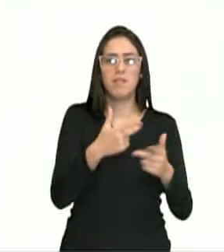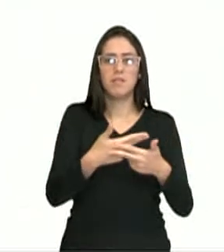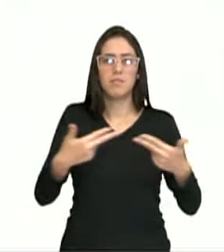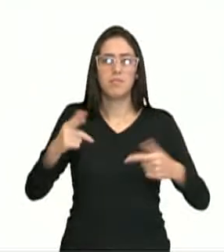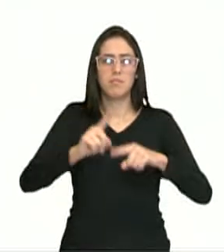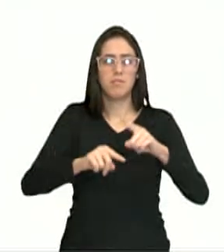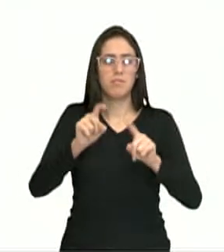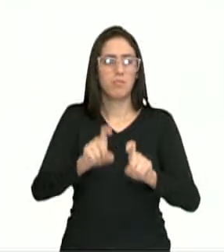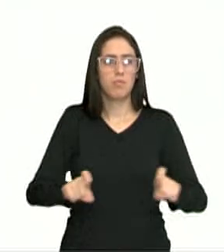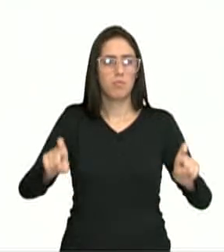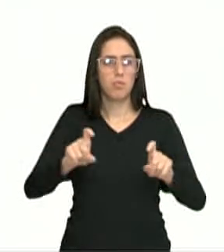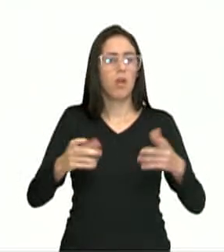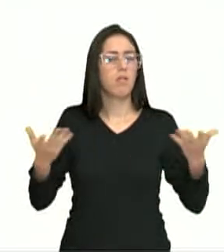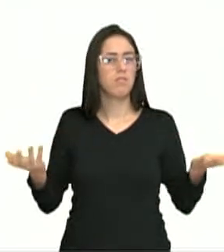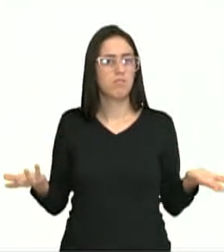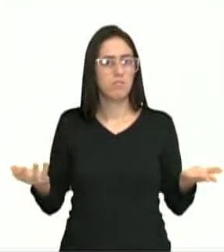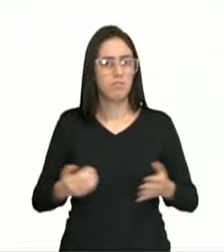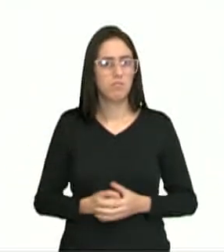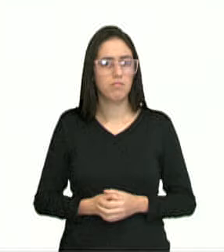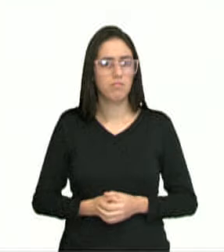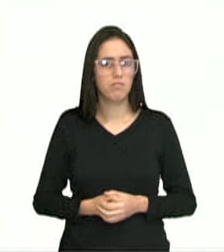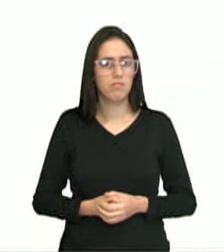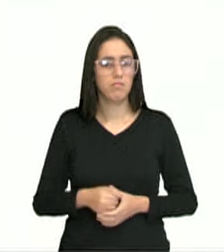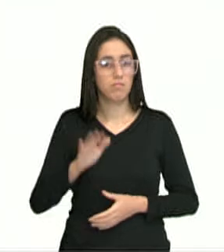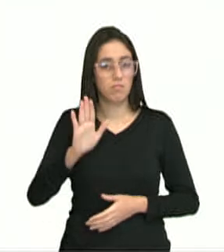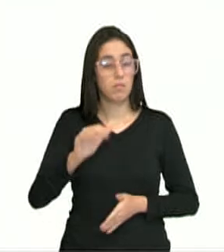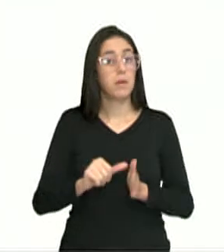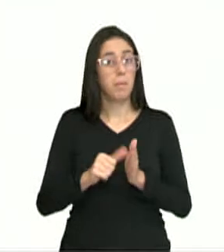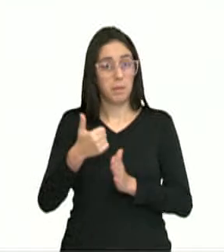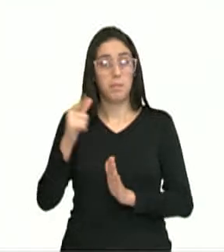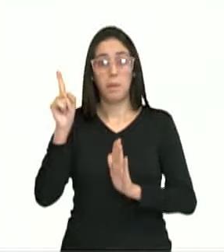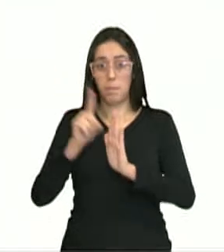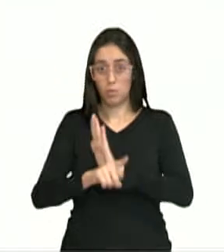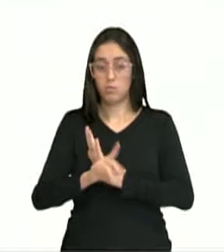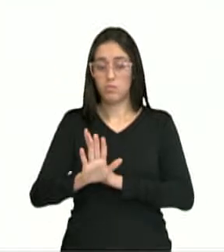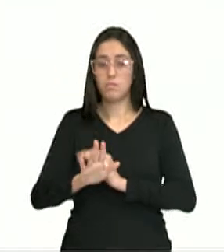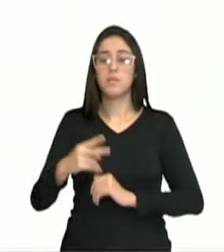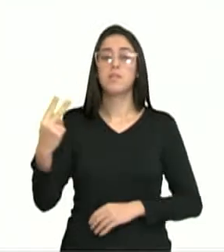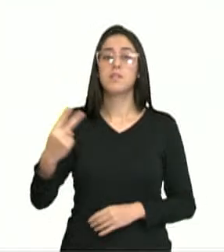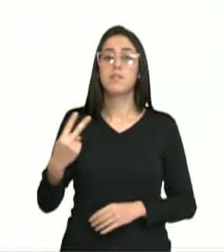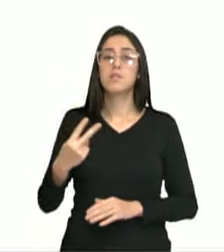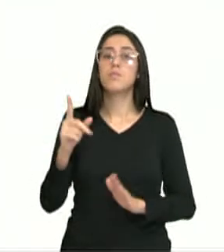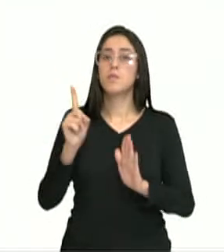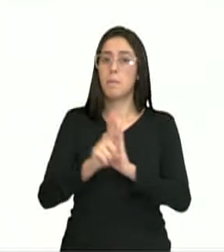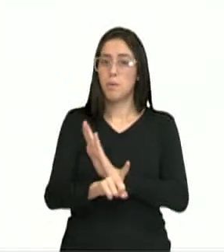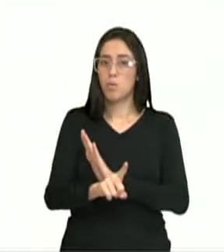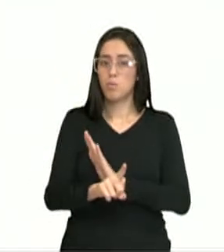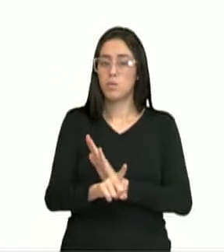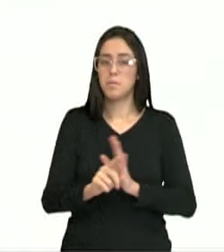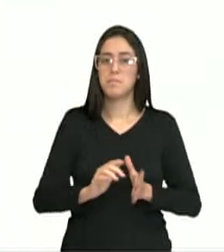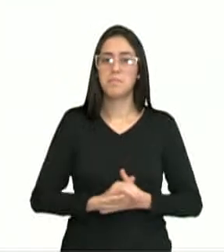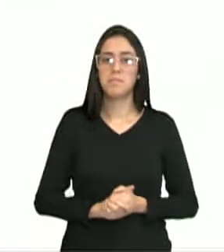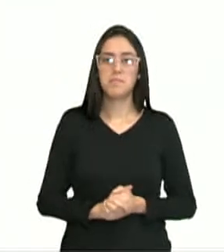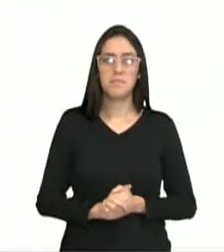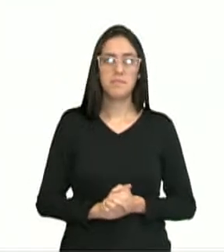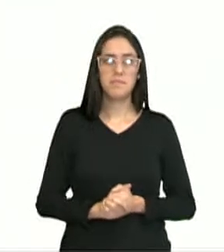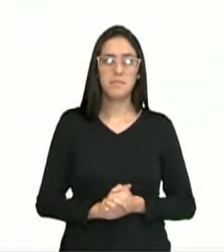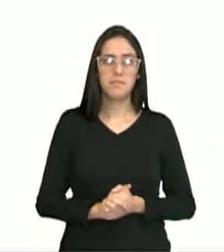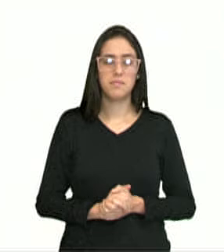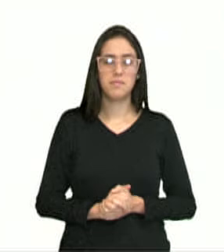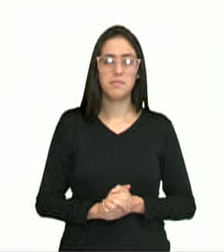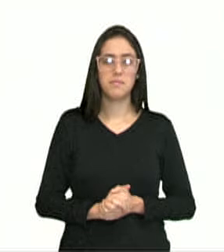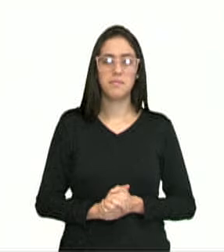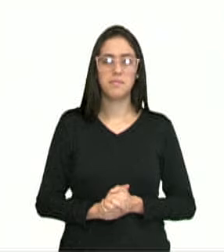online? Primeira pergunta. E a segunda, qual a quota em